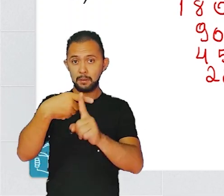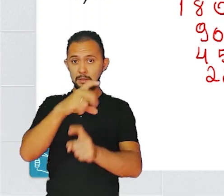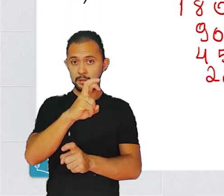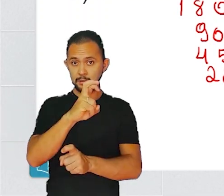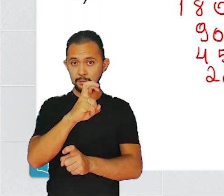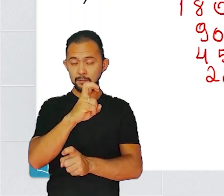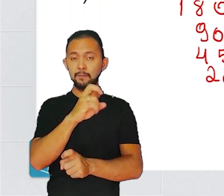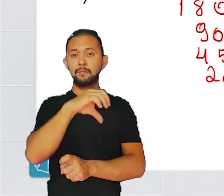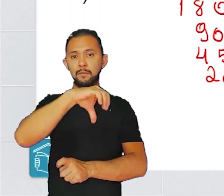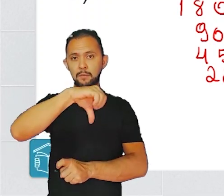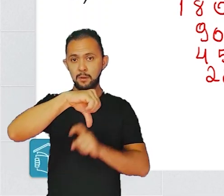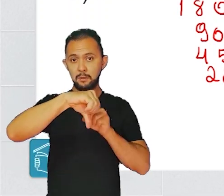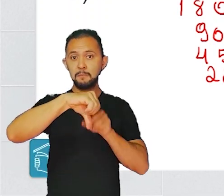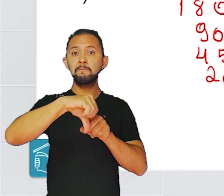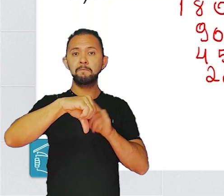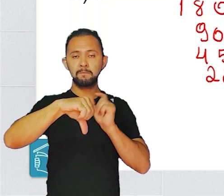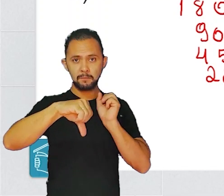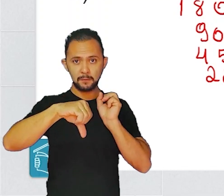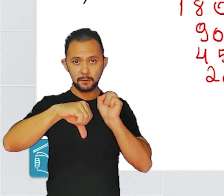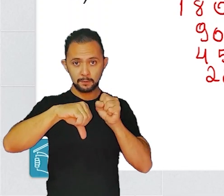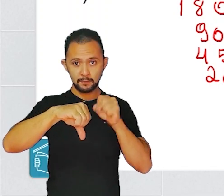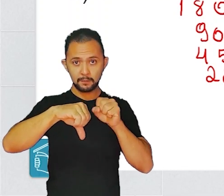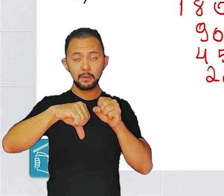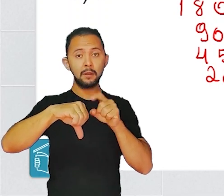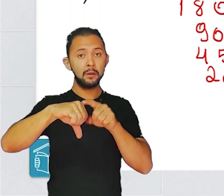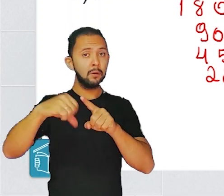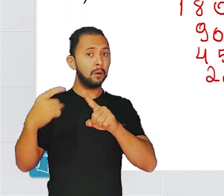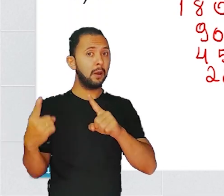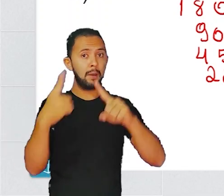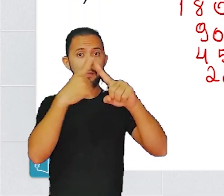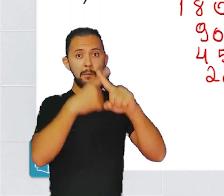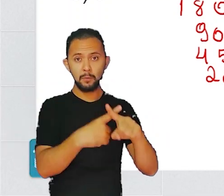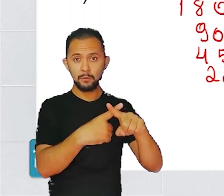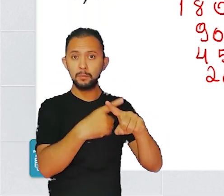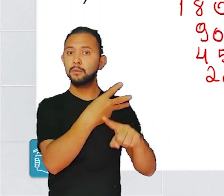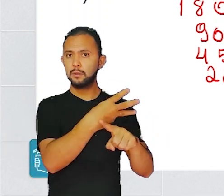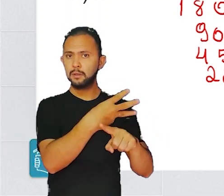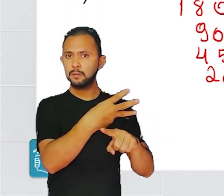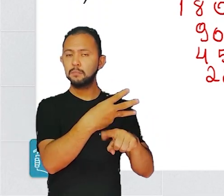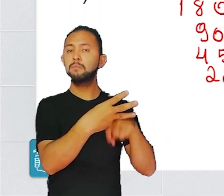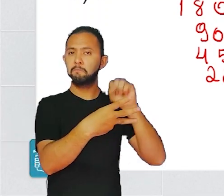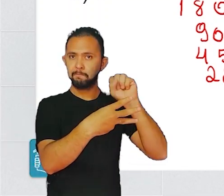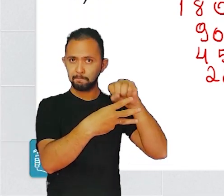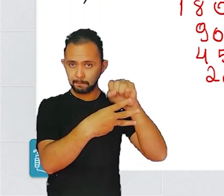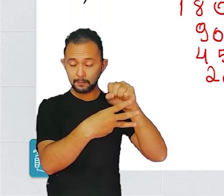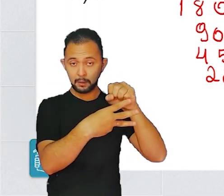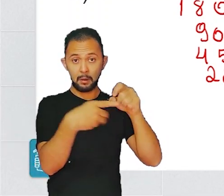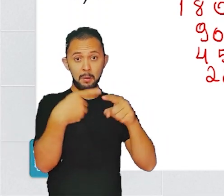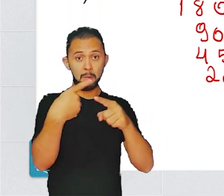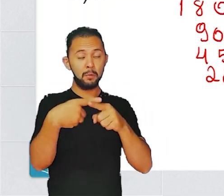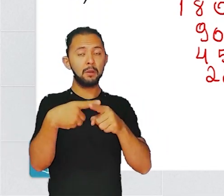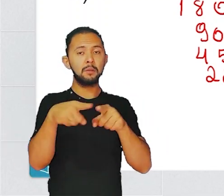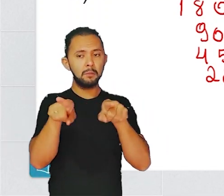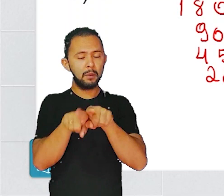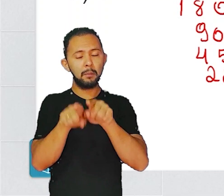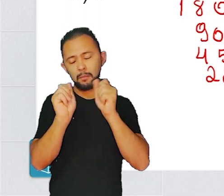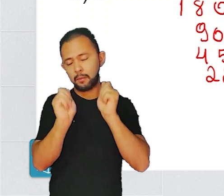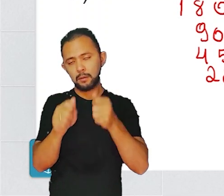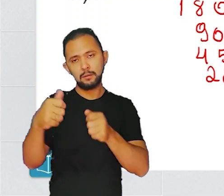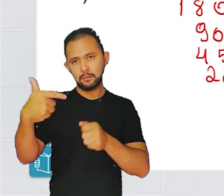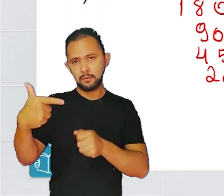5, 9. 9 é um múltiplo de 3? Sim. Se 9 é um múltiplo de 3, 225